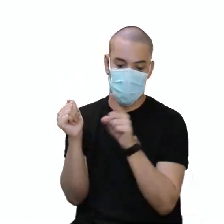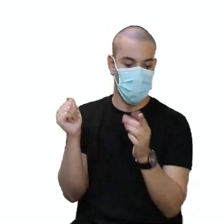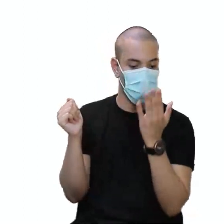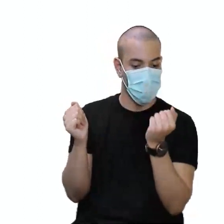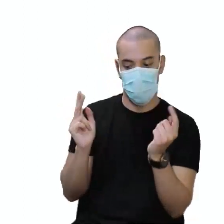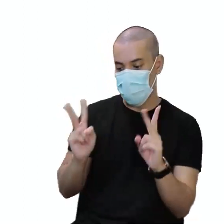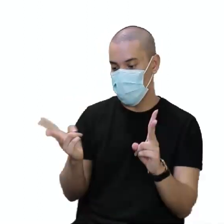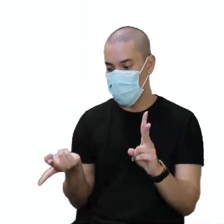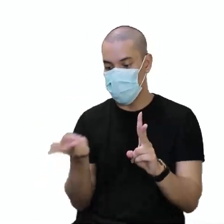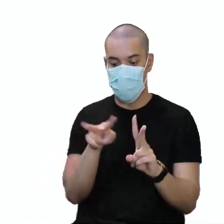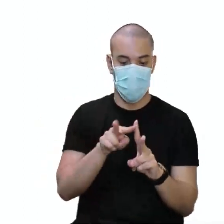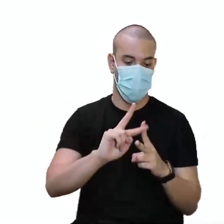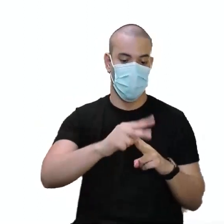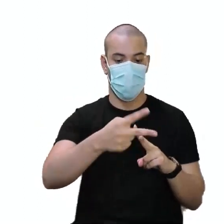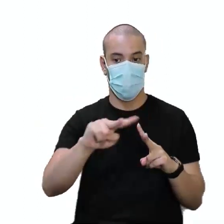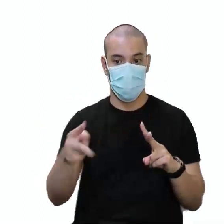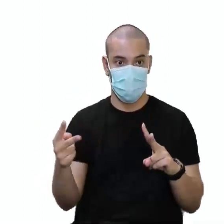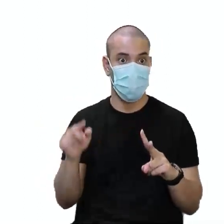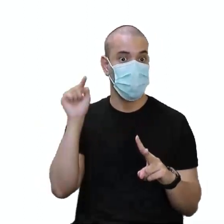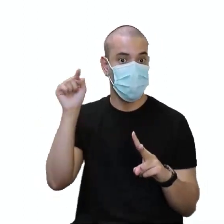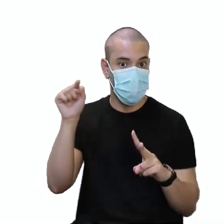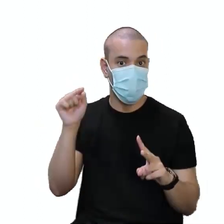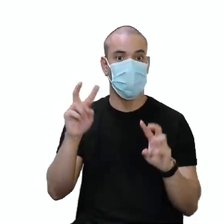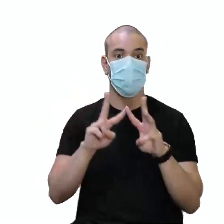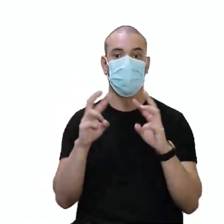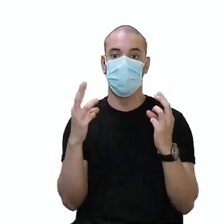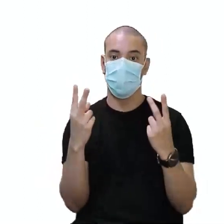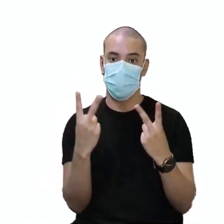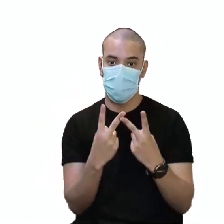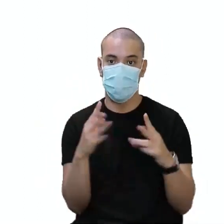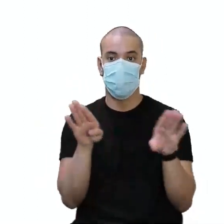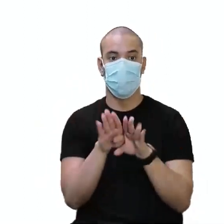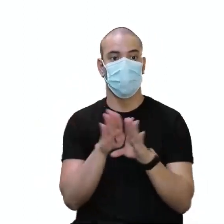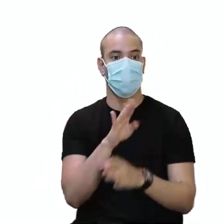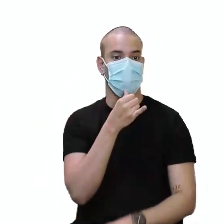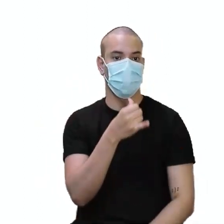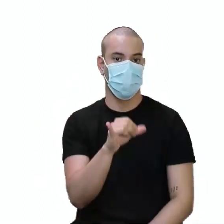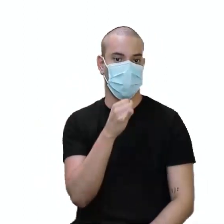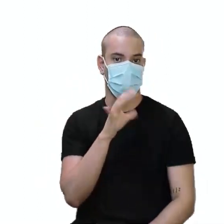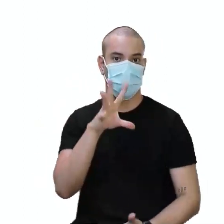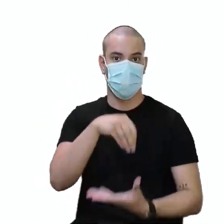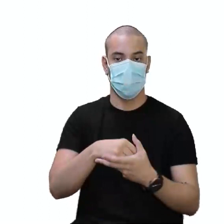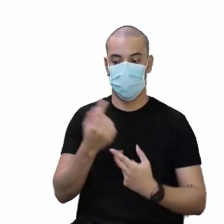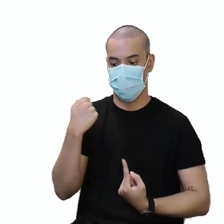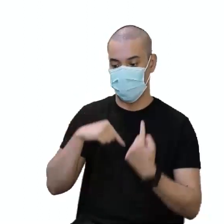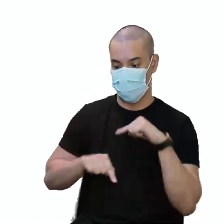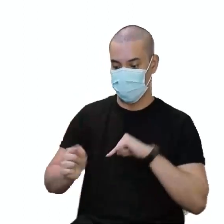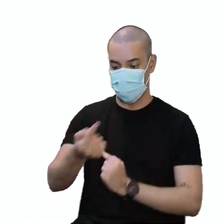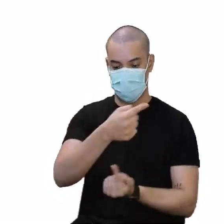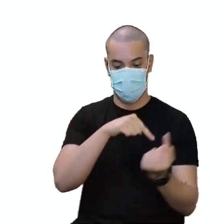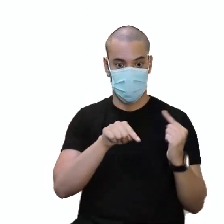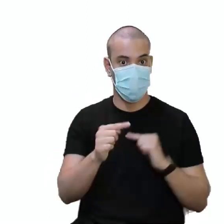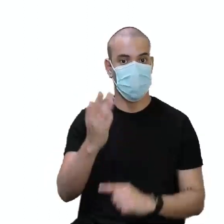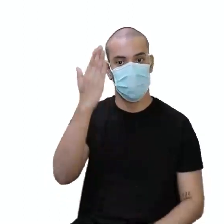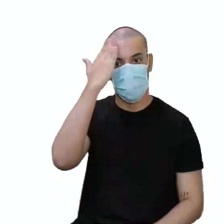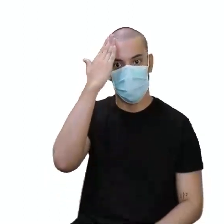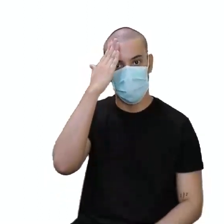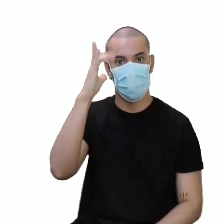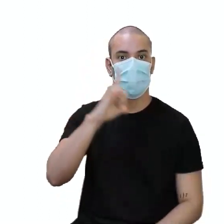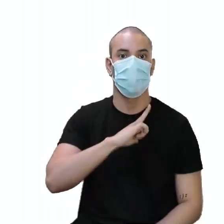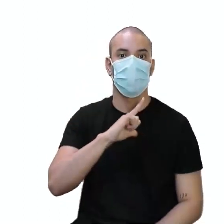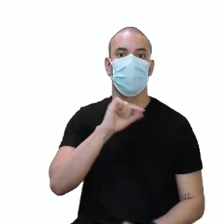Neste sentido, a energia e a matéria dos alimentos circulam por esses organismos, sabendo-se que há